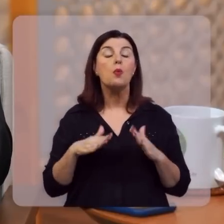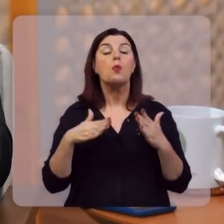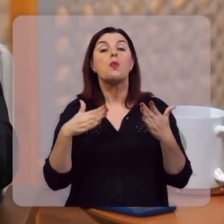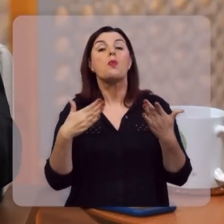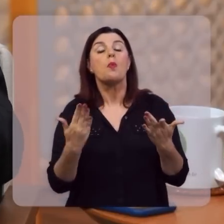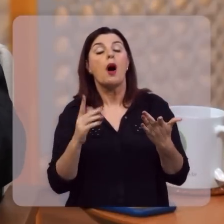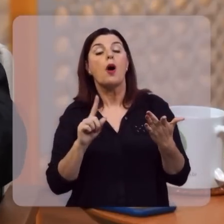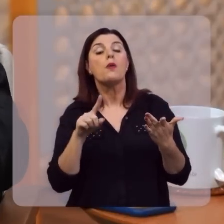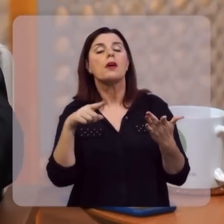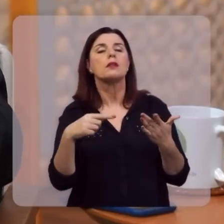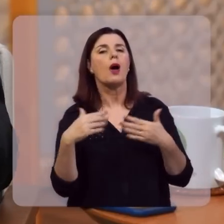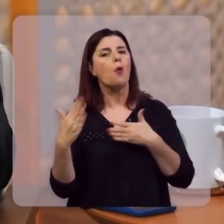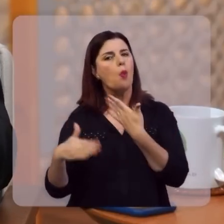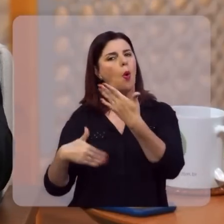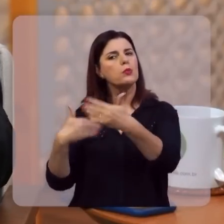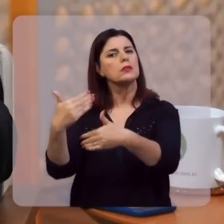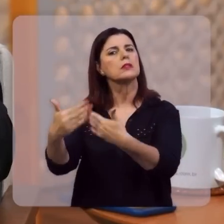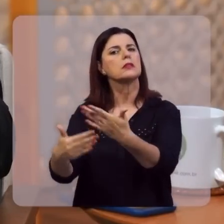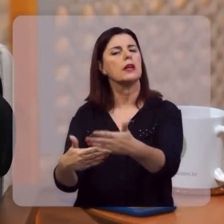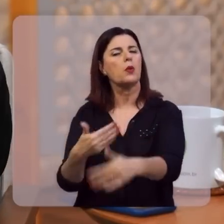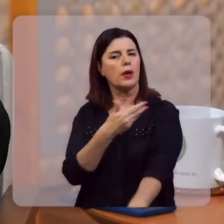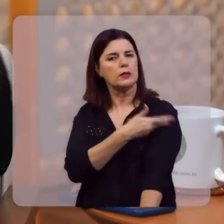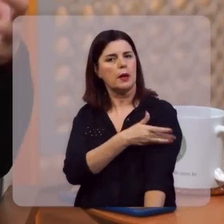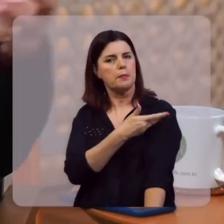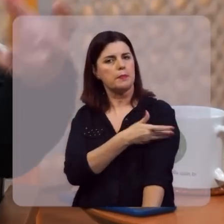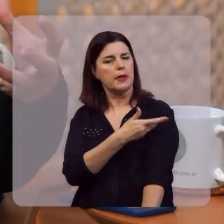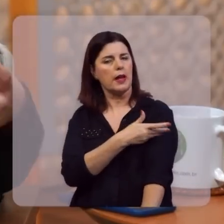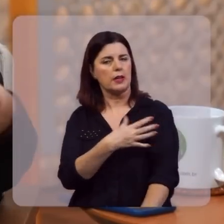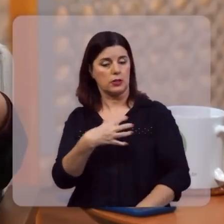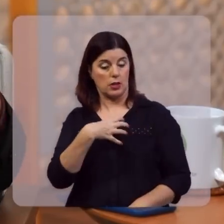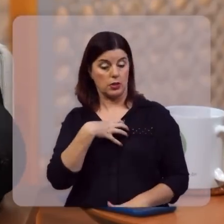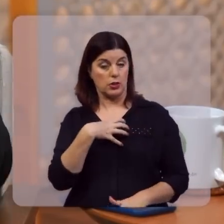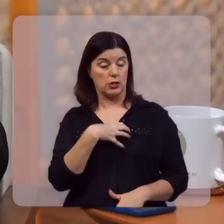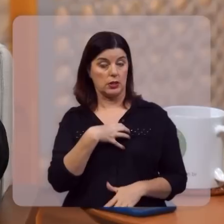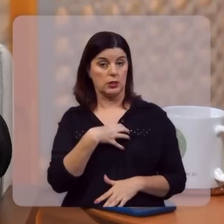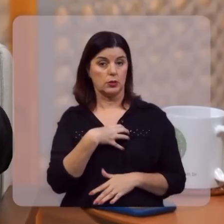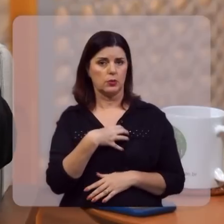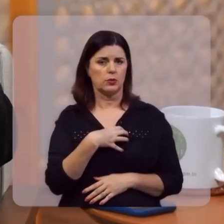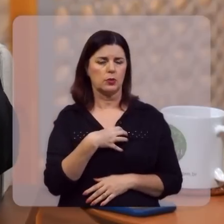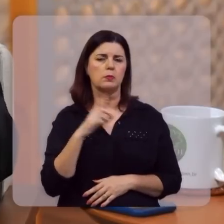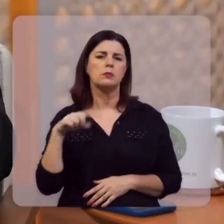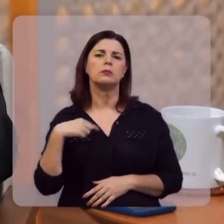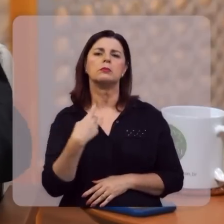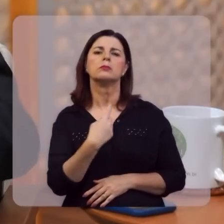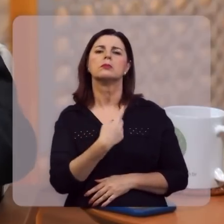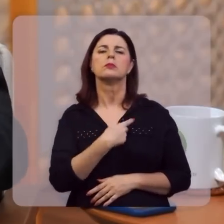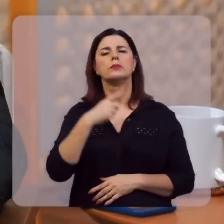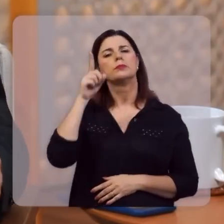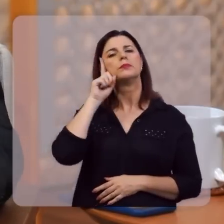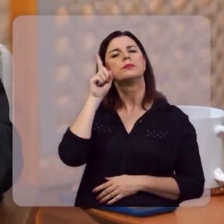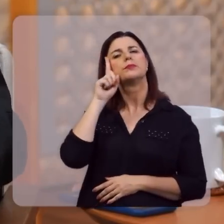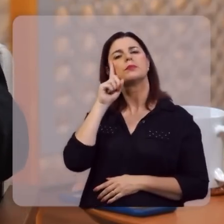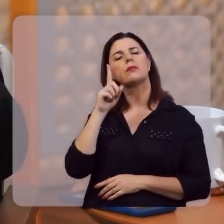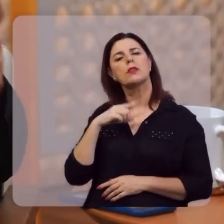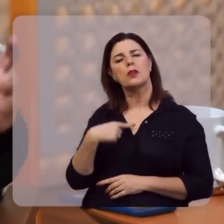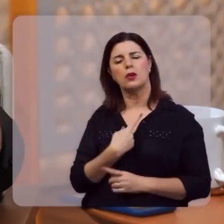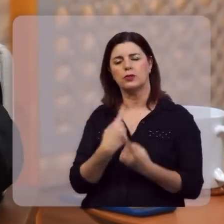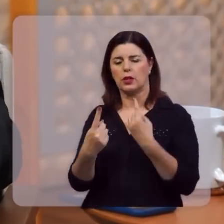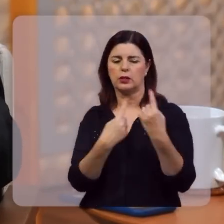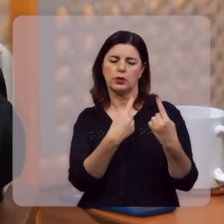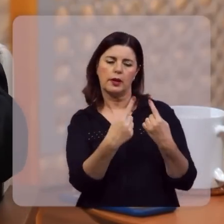são, então, as consequências práticas dessa condição, né, para nós no dia a dia, nos